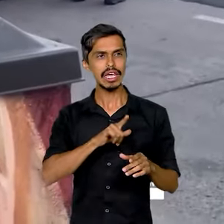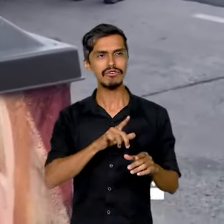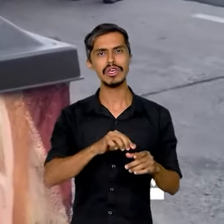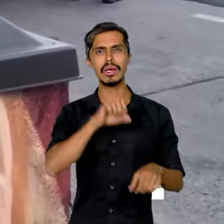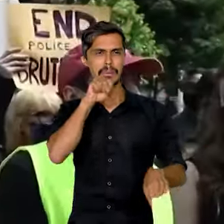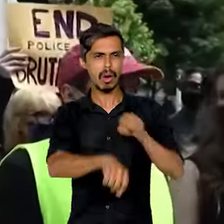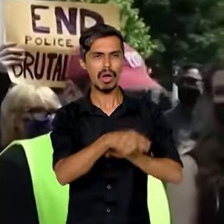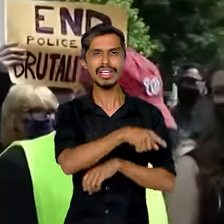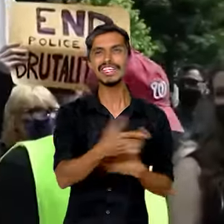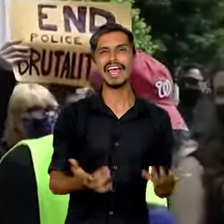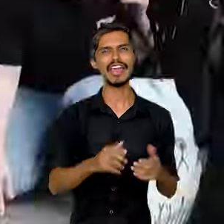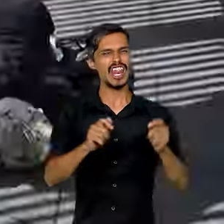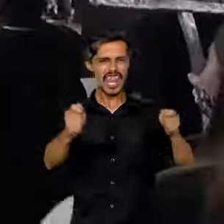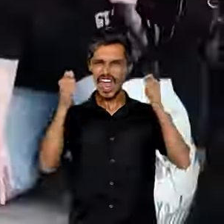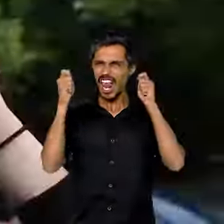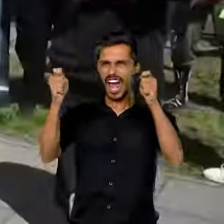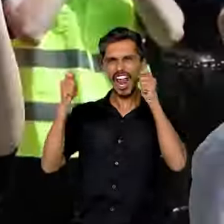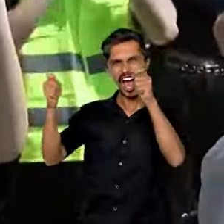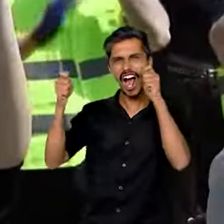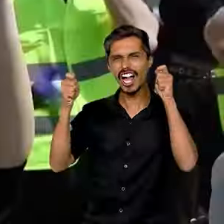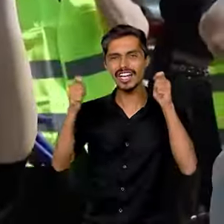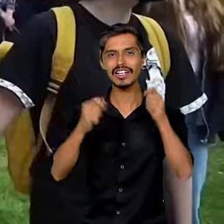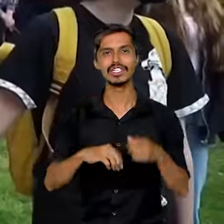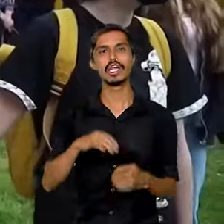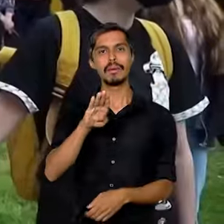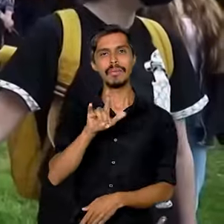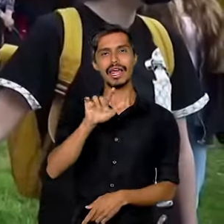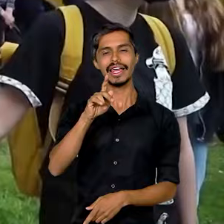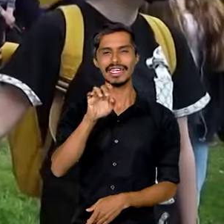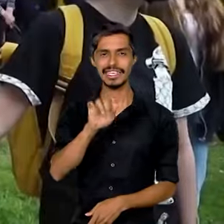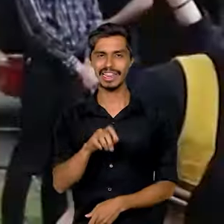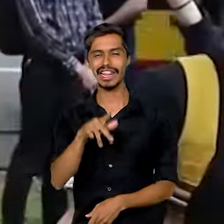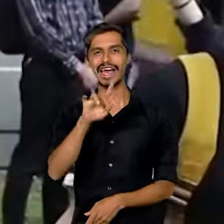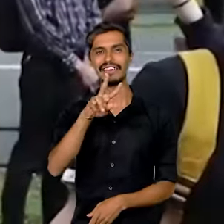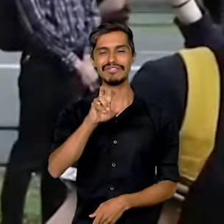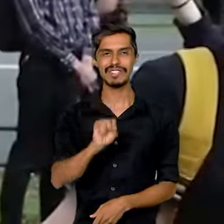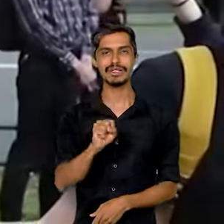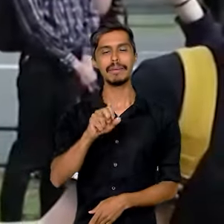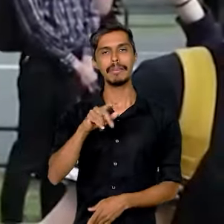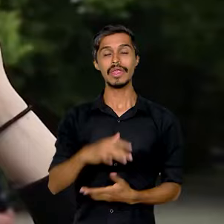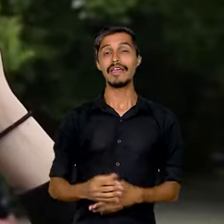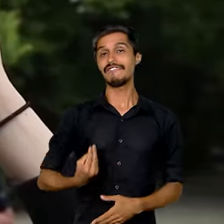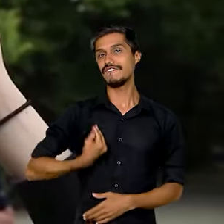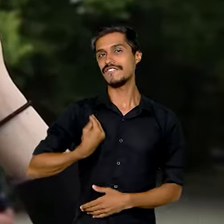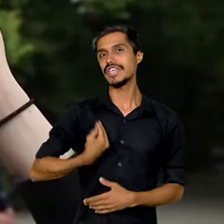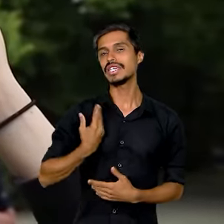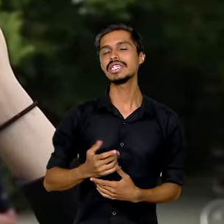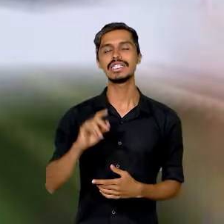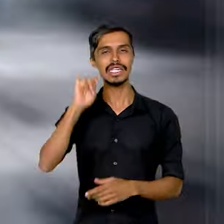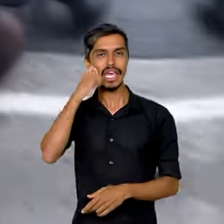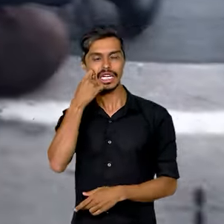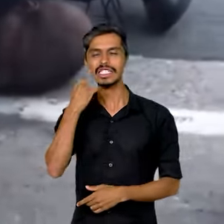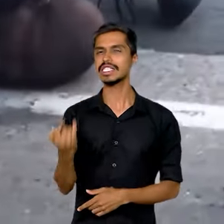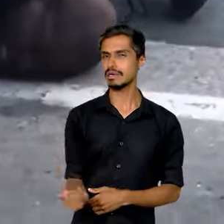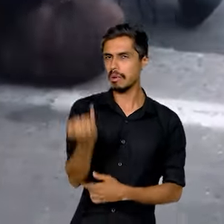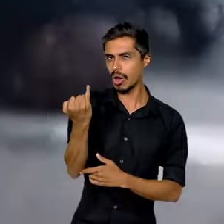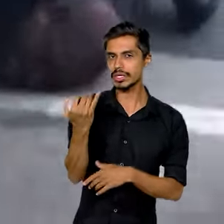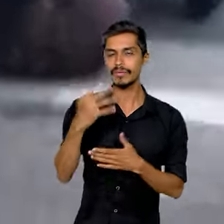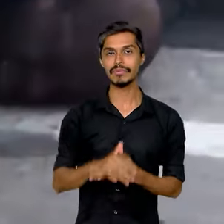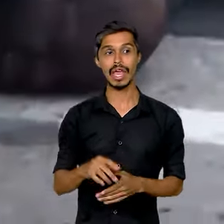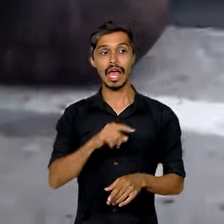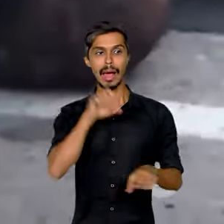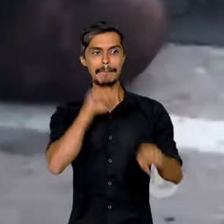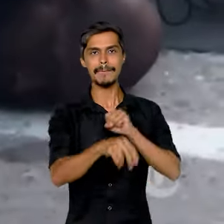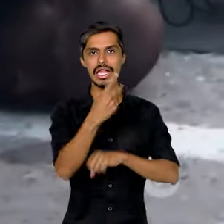protestos enormes e um movimento mundial conhecido como Black Lives Matter. Vidas negras importam. A morte dele